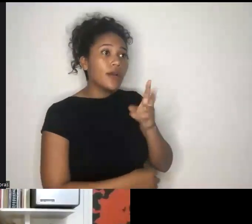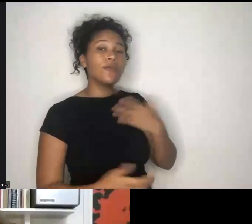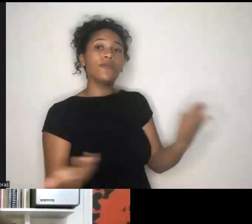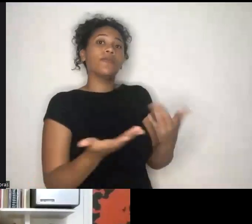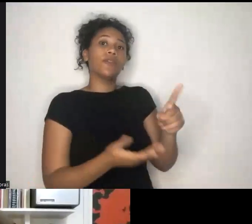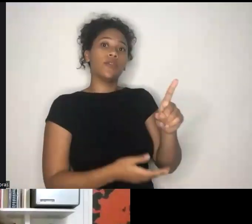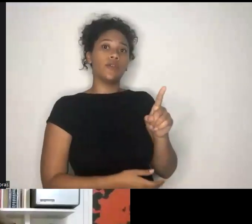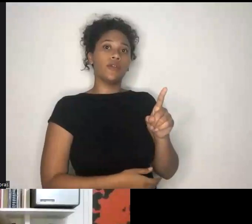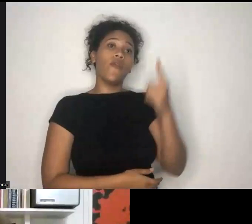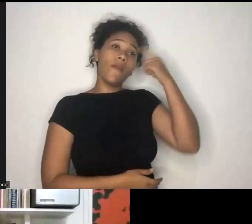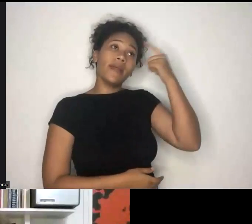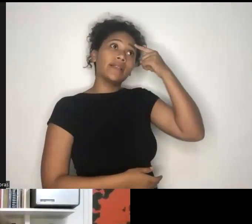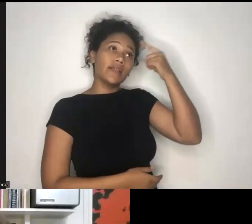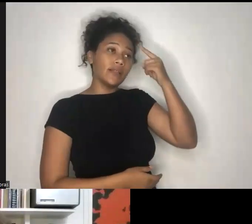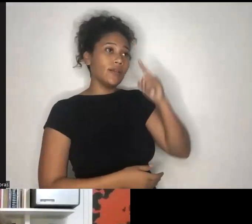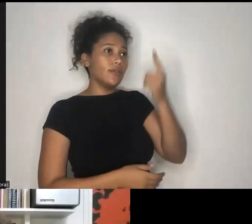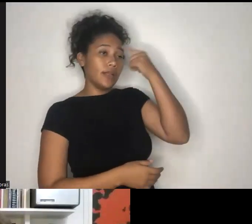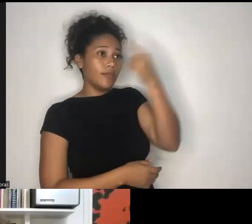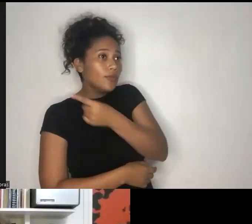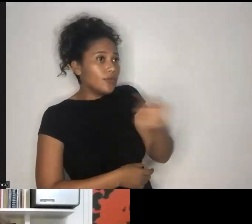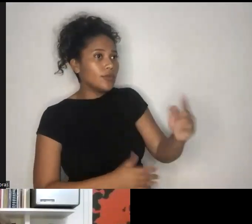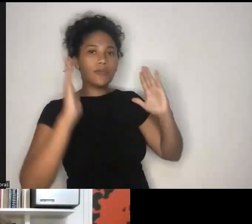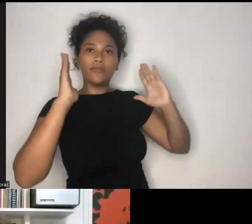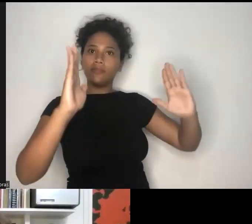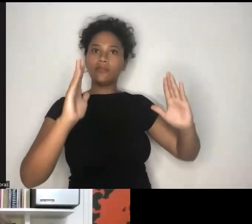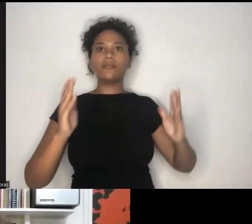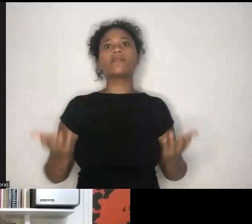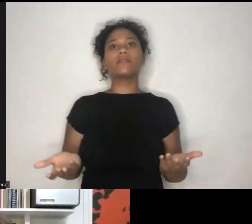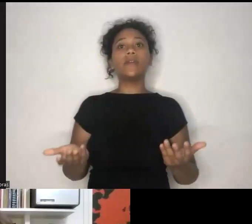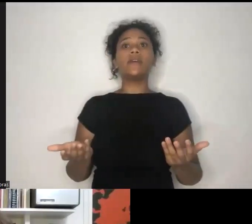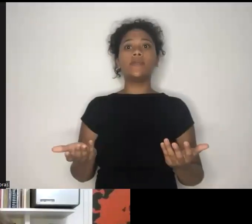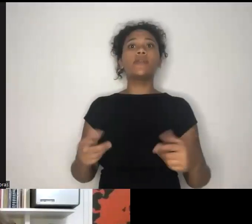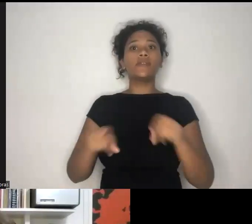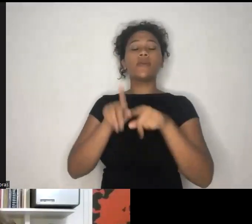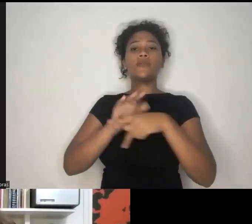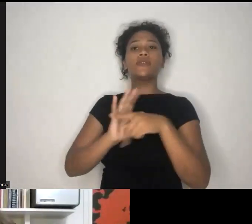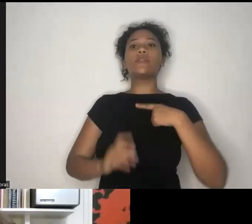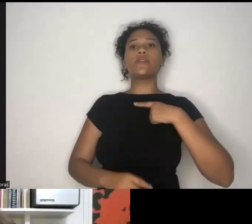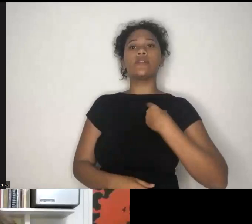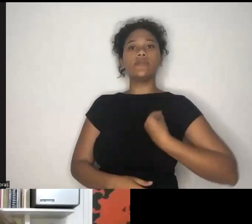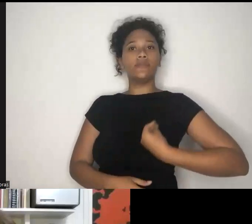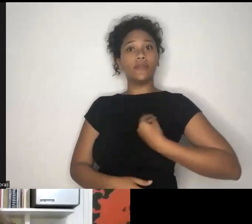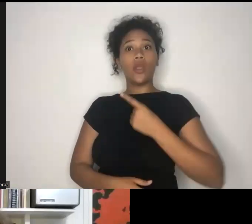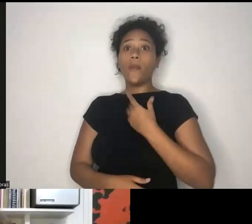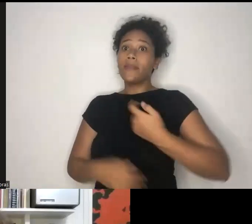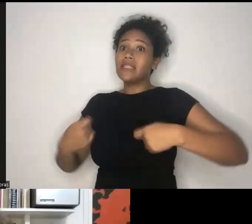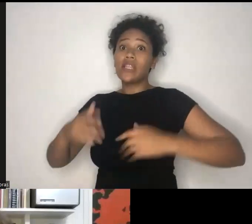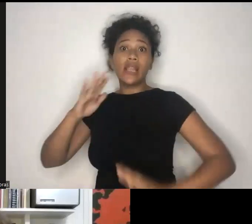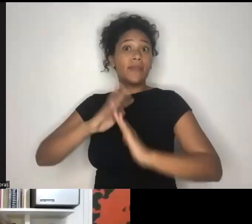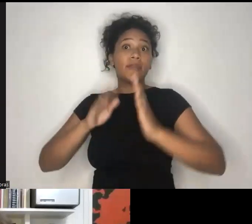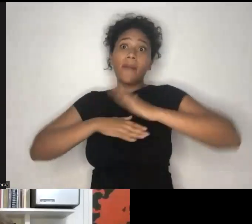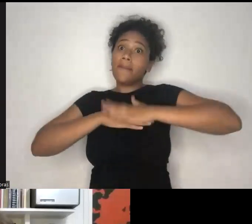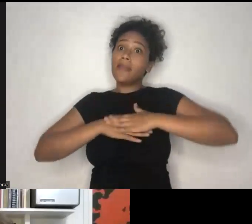a semana inteira pensando naquilo e tipo assim se não é o momento eu não é um momento eu tenho que colocar esse limite para mim mesmo